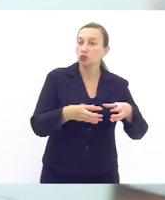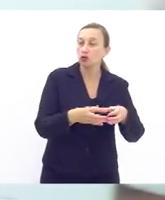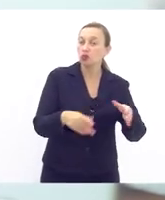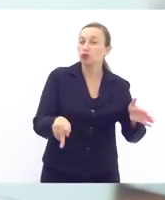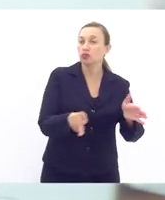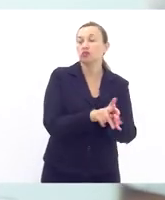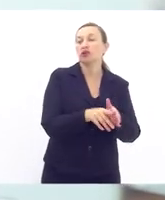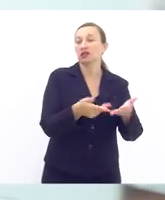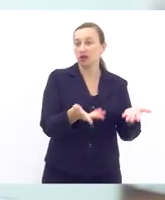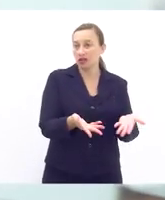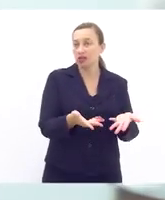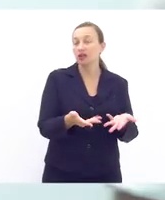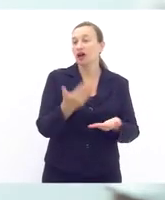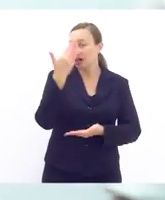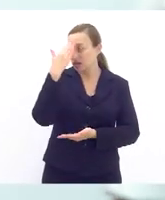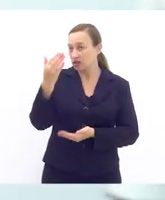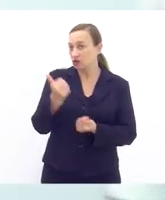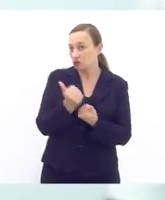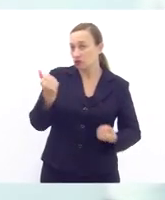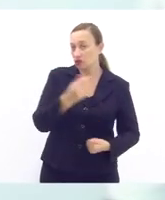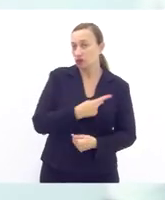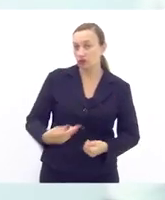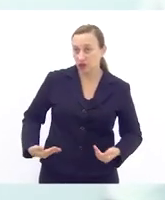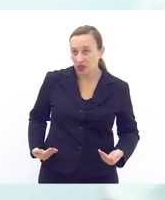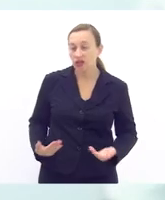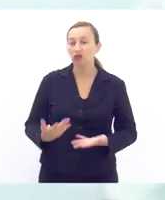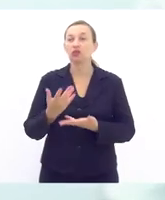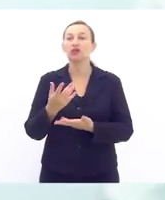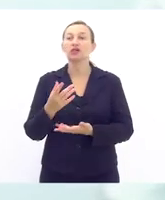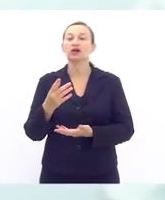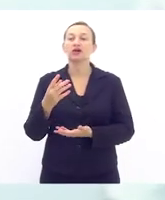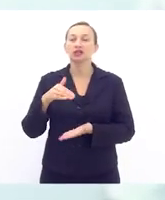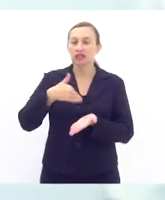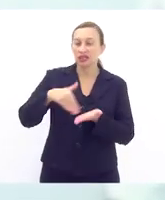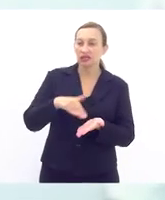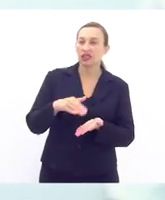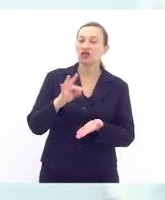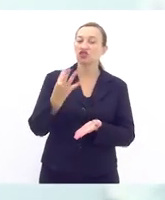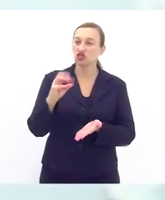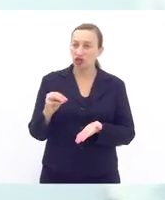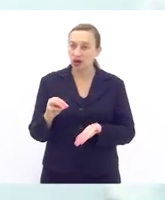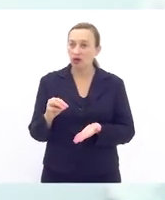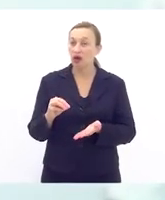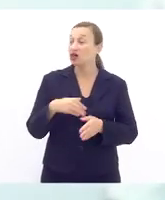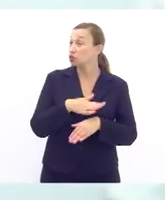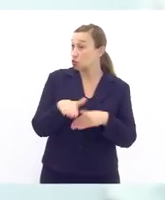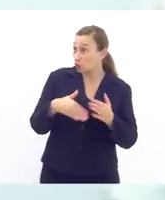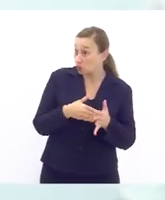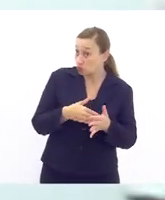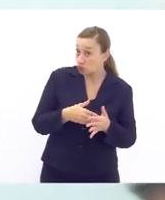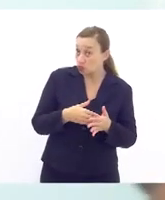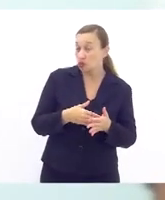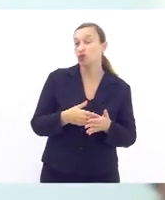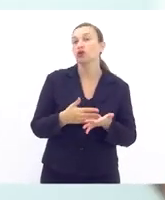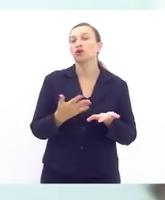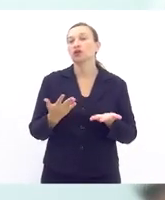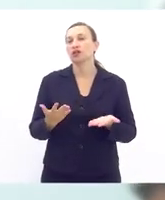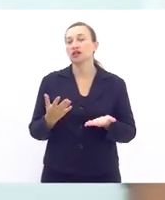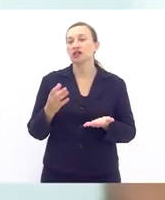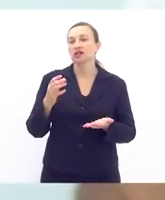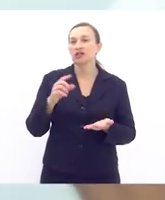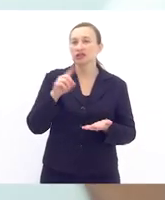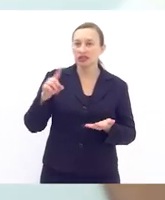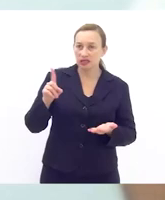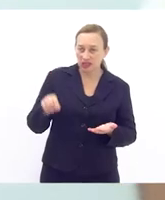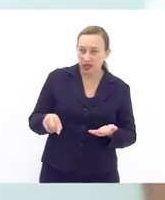comissão agradecendo ao vice-governador secretário Thiago Pampulha ambos tanto Zé